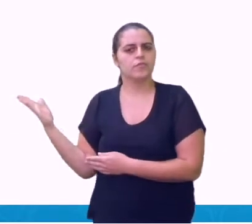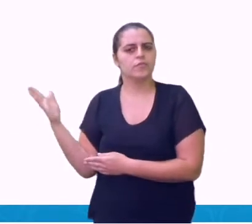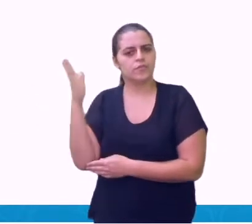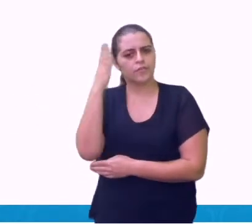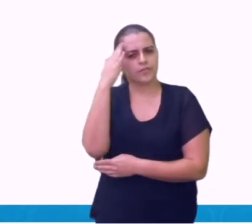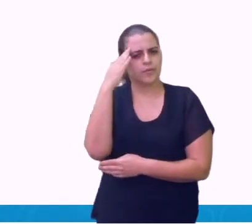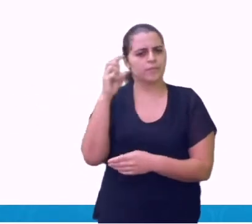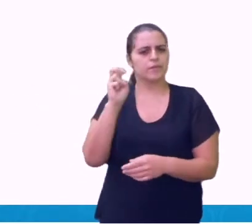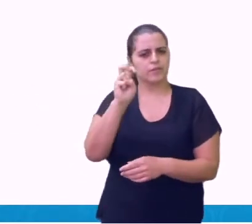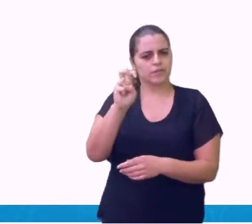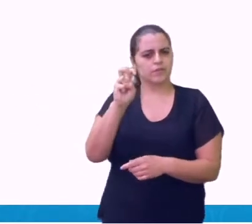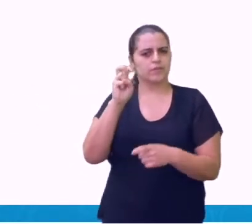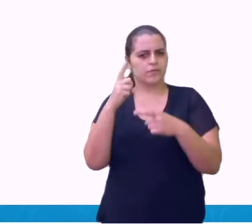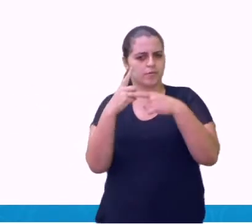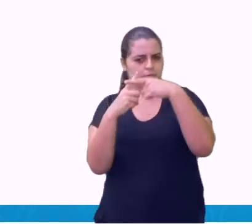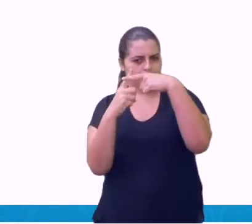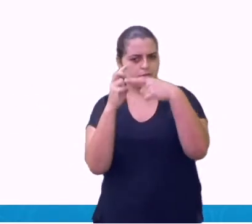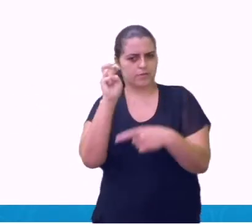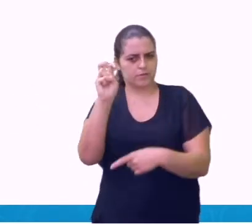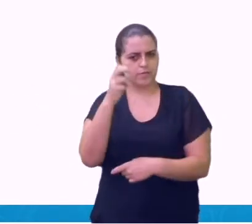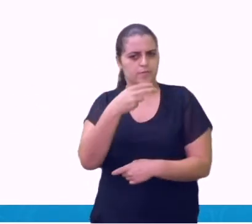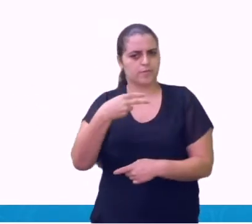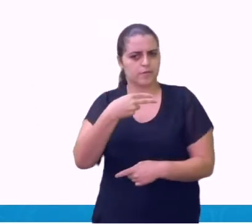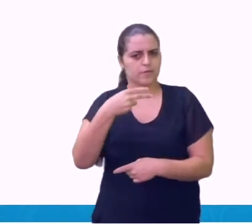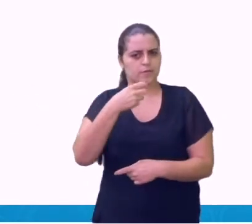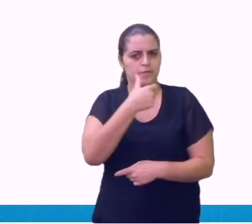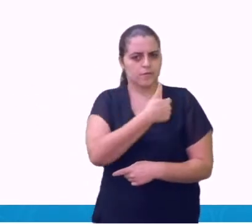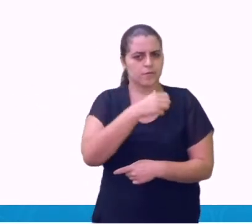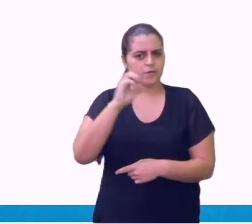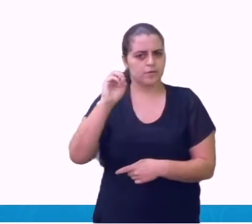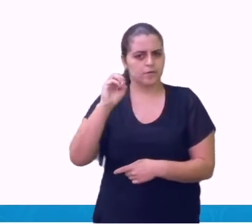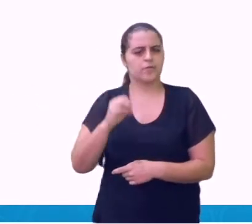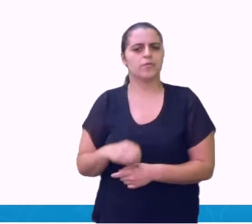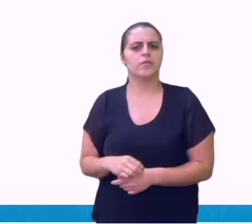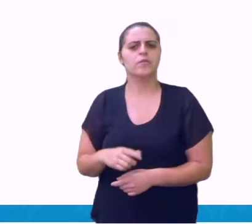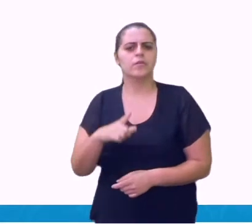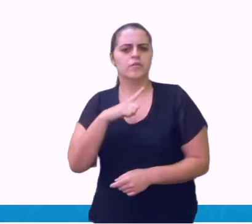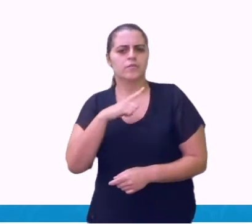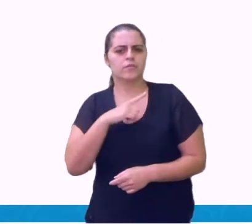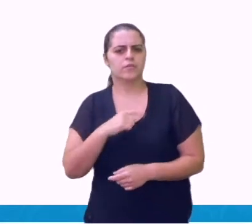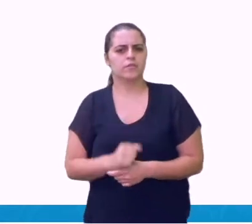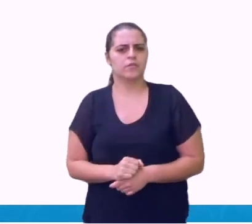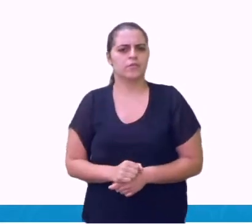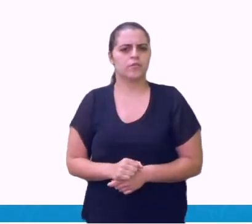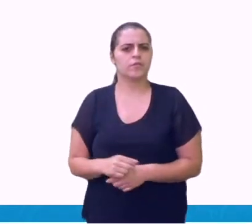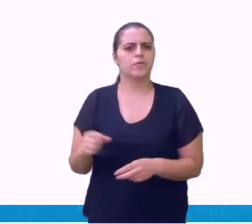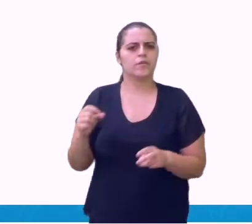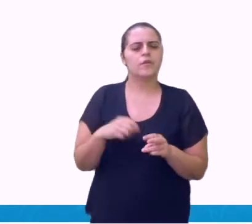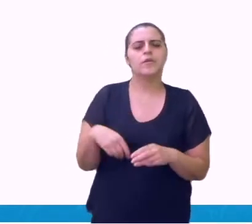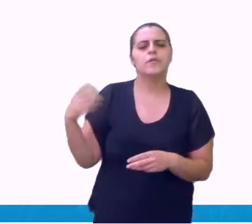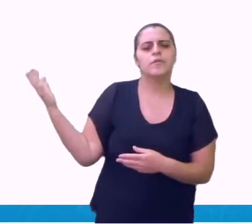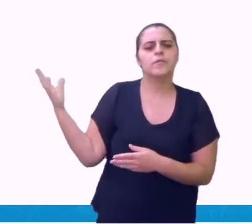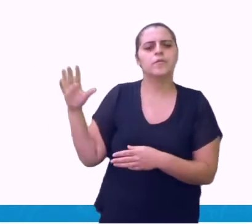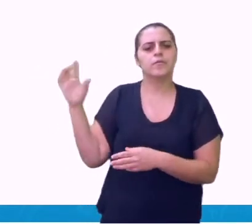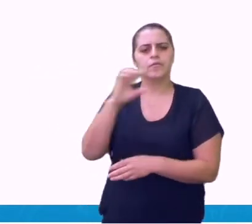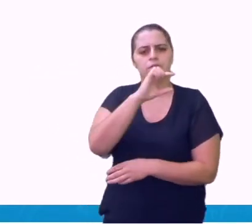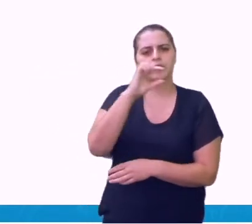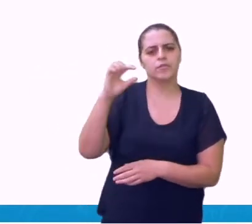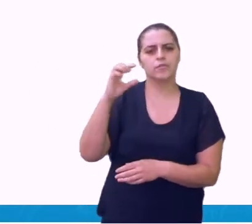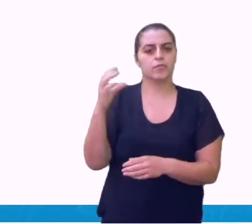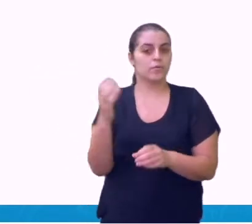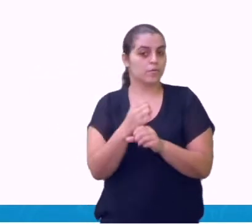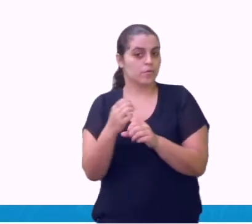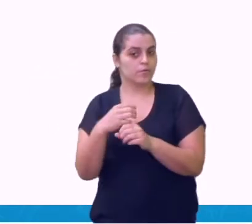mais 5 é igual a 10. Quando eu tenho a sentença matemática ou